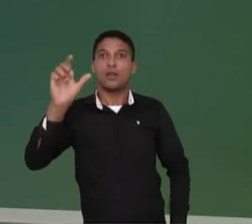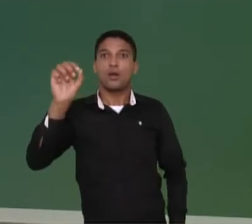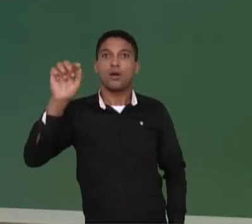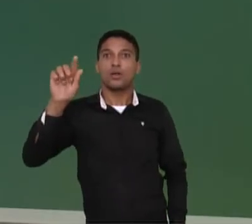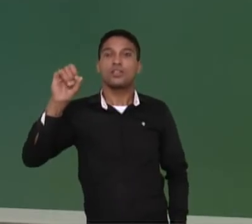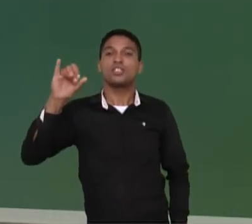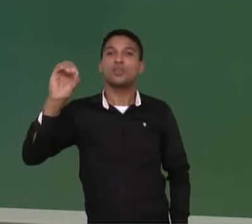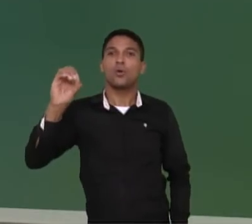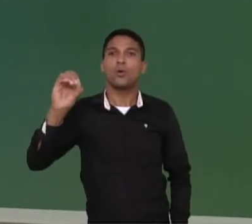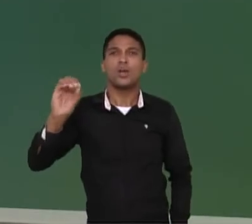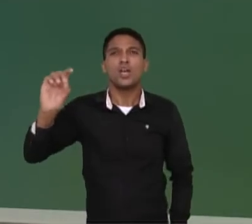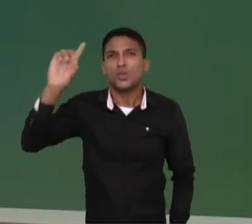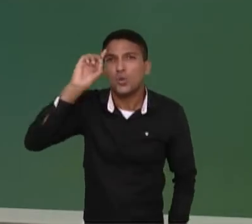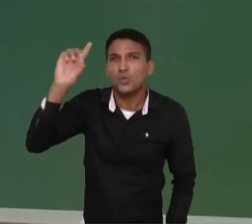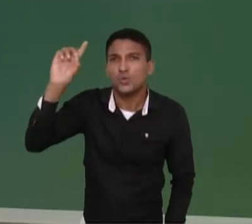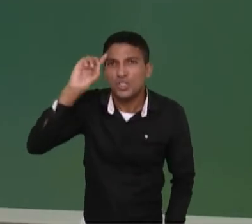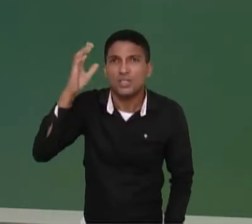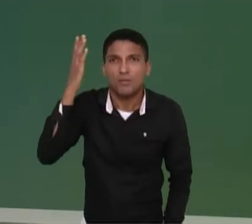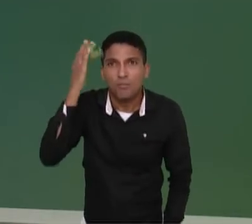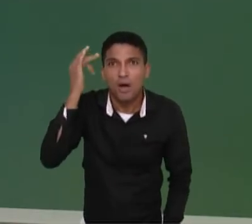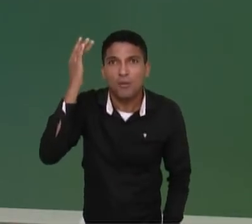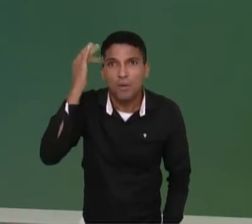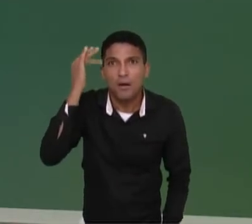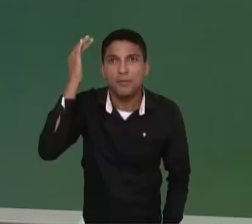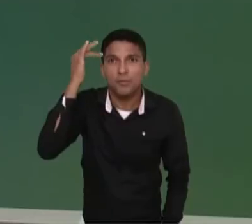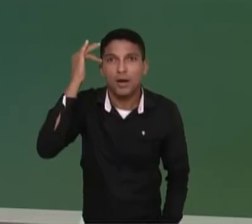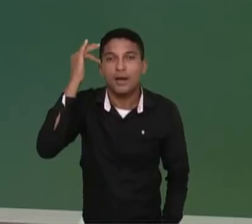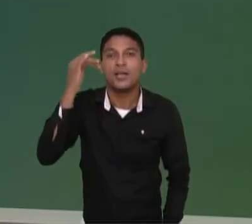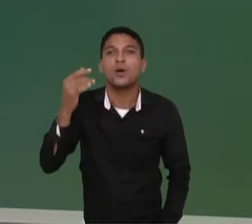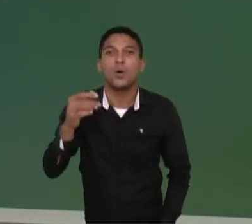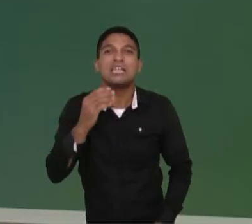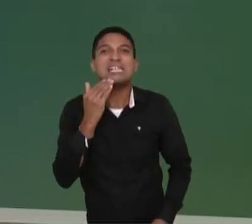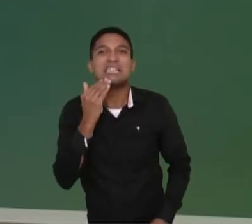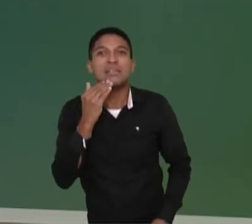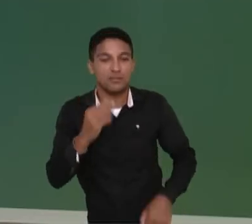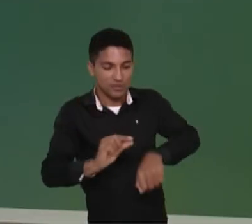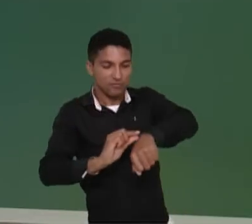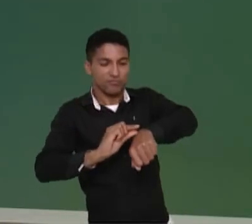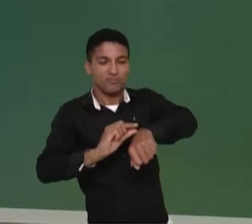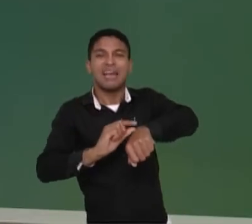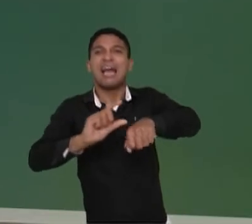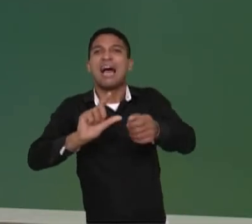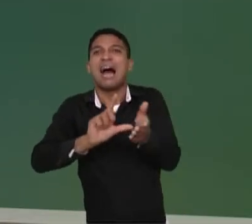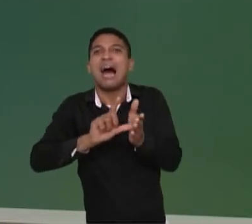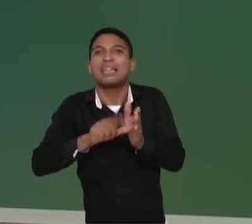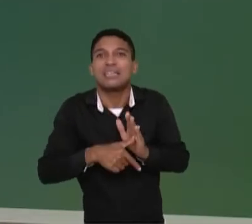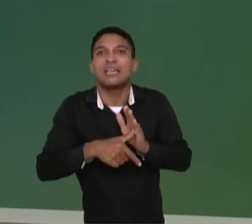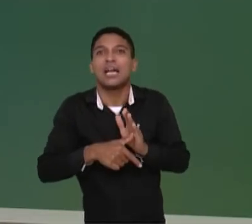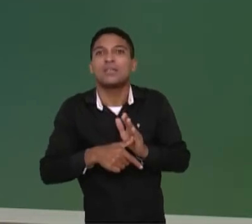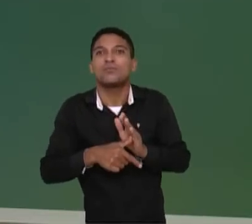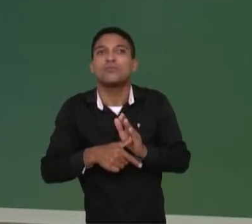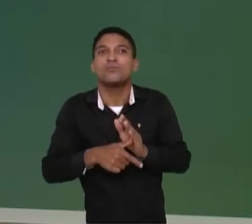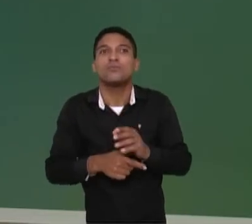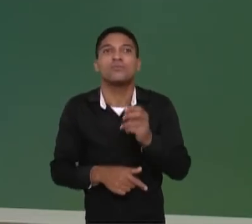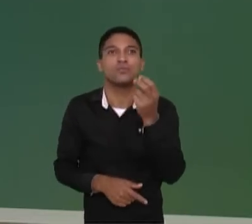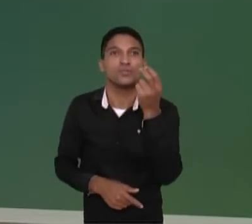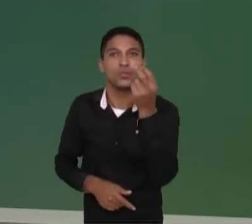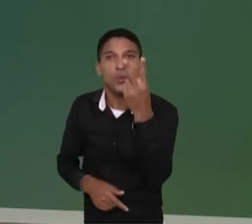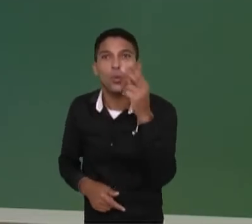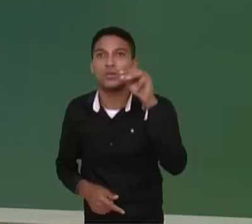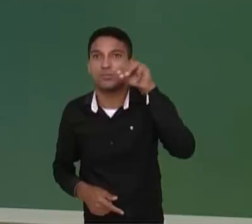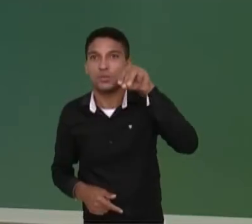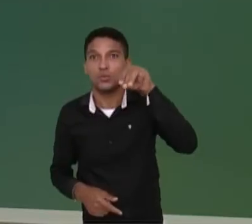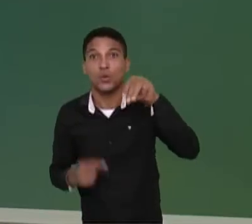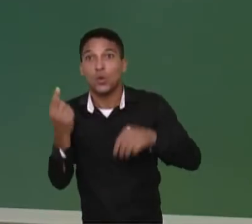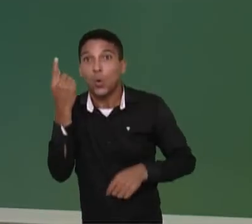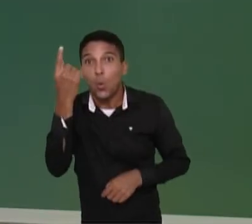dia, lembra a história de quilômetros por hora? Só que aqui a gente está falando de um atraso por dia. Então, em um dia ele atrasa